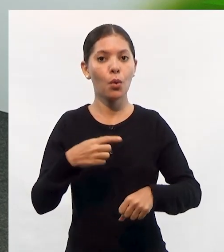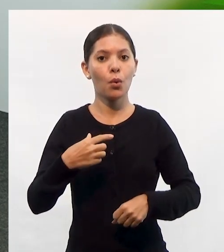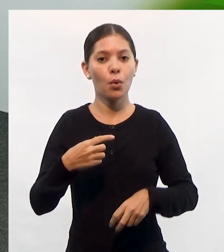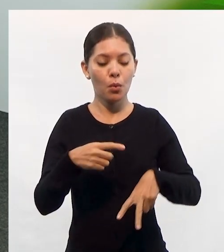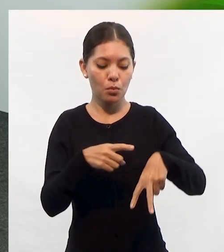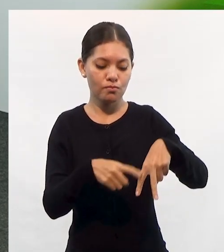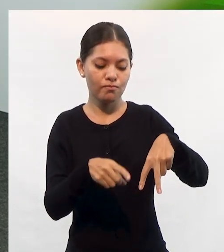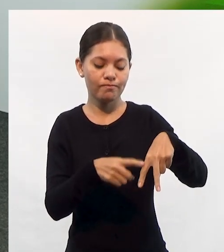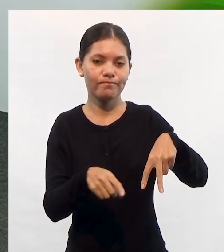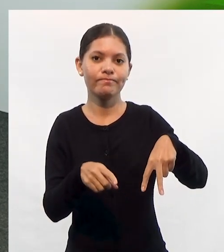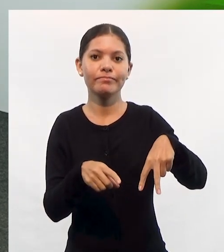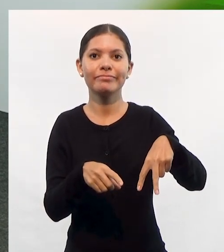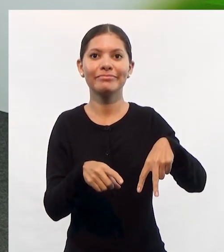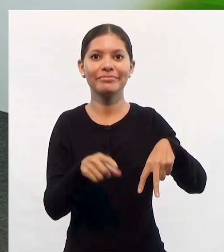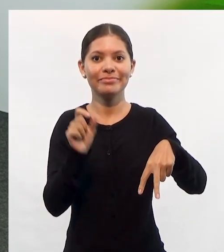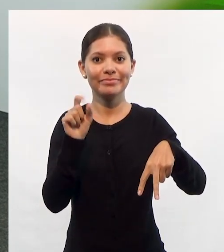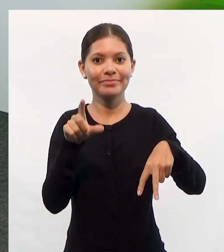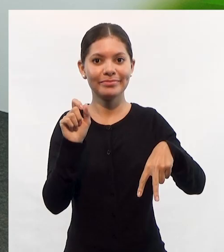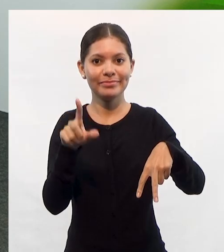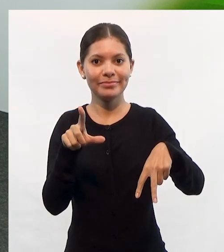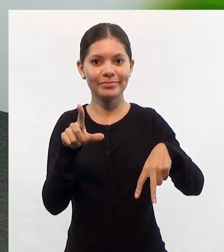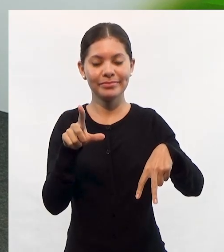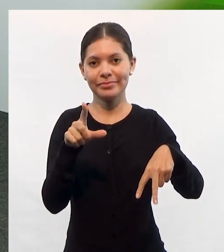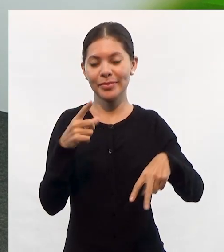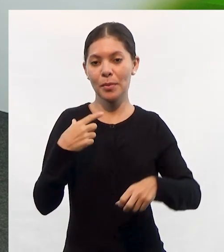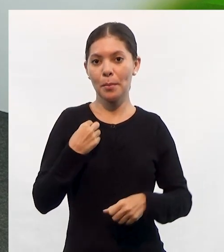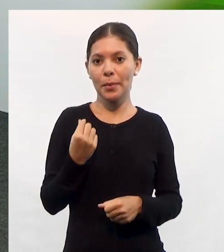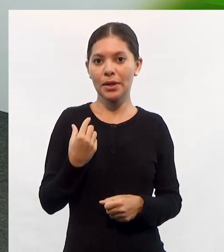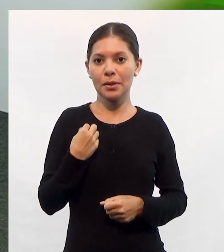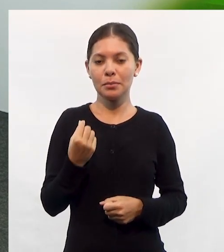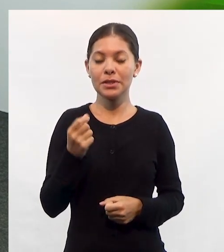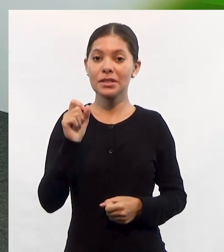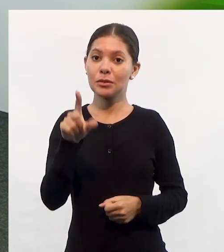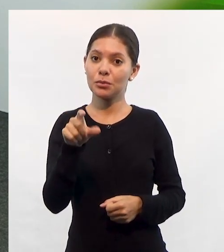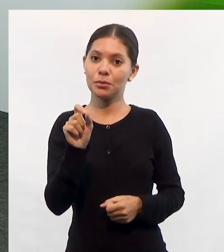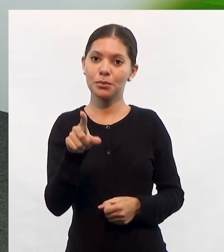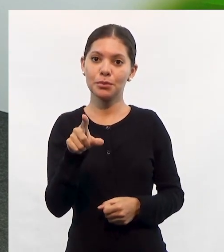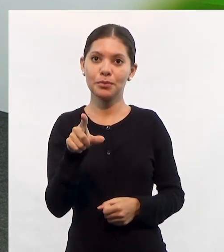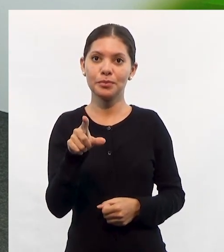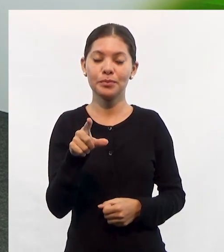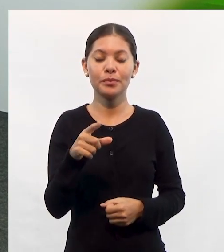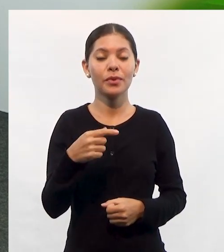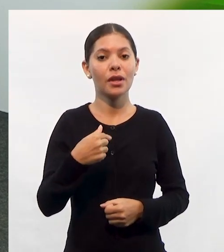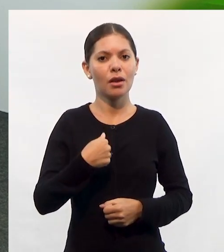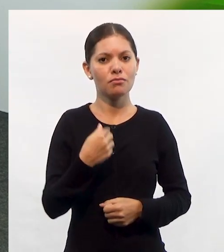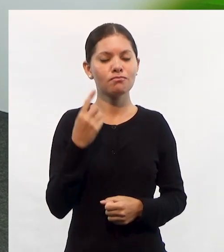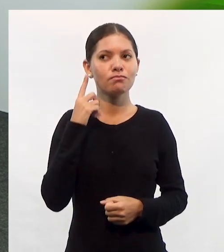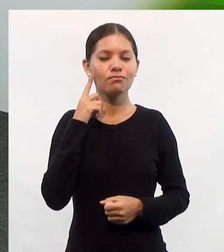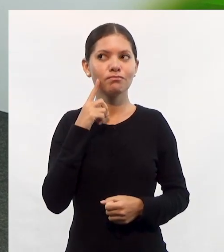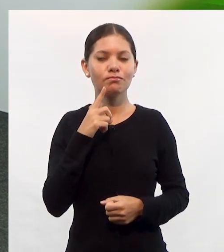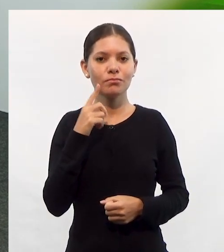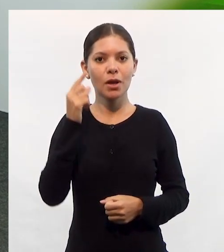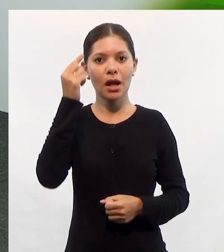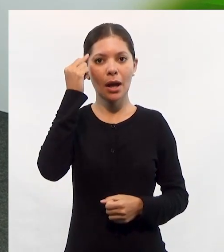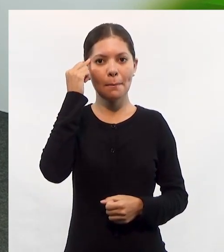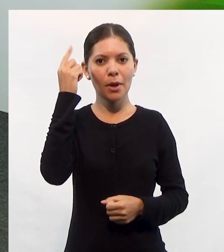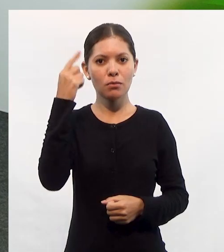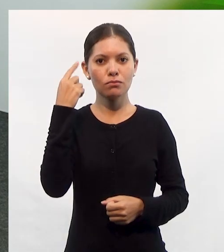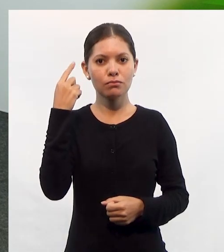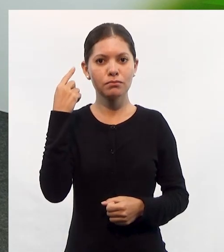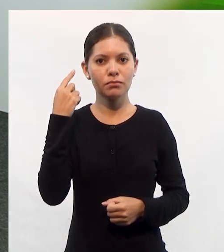vestindo uma calça jeans azul, uma camisa azul escuro. Sou moreno, tenho